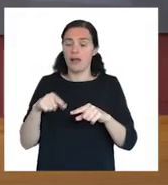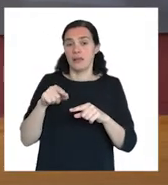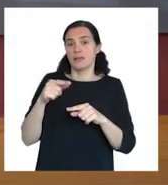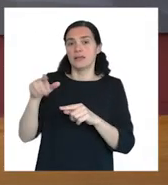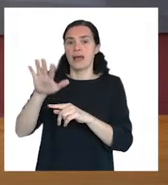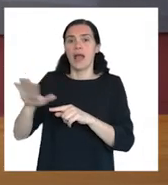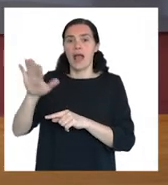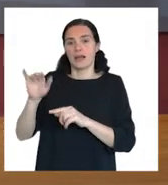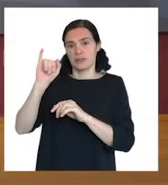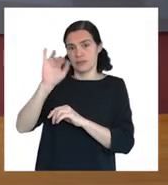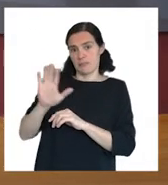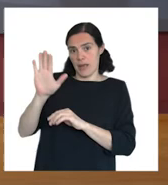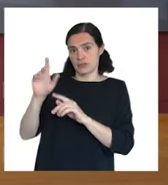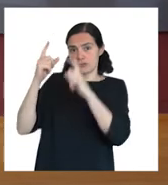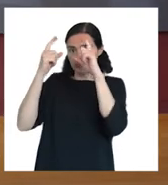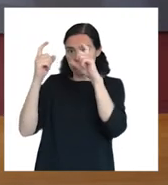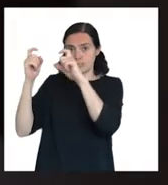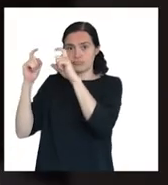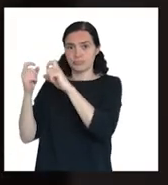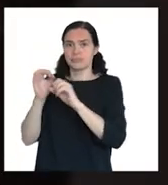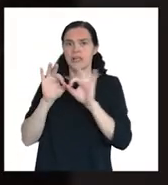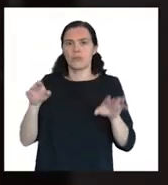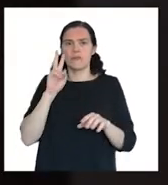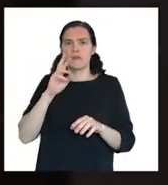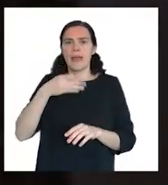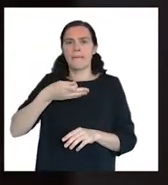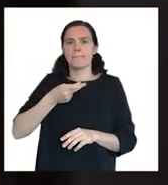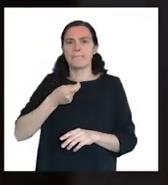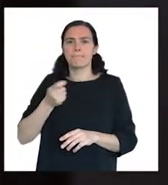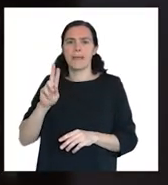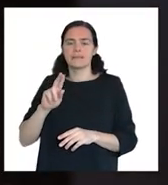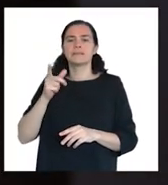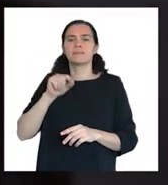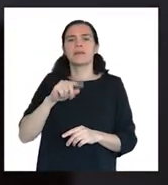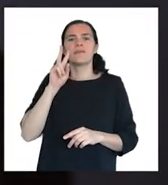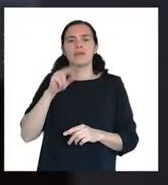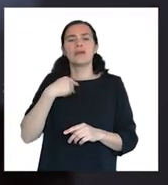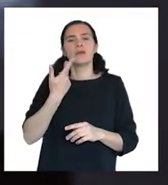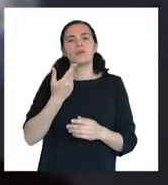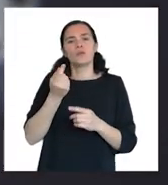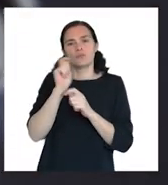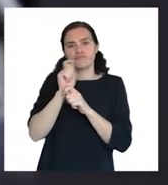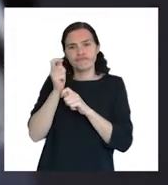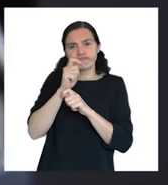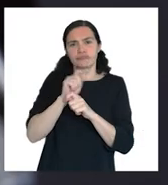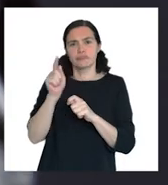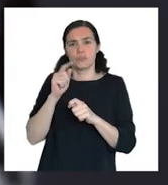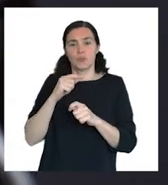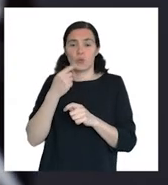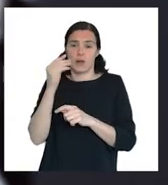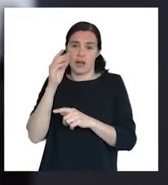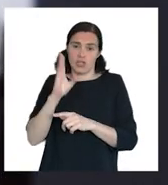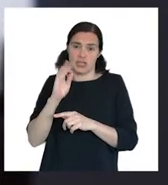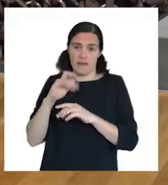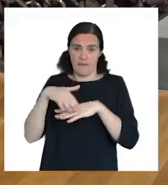componente fotográfica, portanto imagens estáticas, como se vê, por exemplo, no Apex, mas também com a produção escultórica